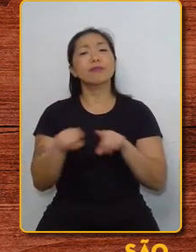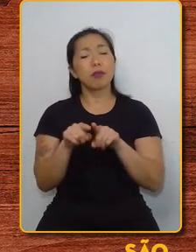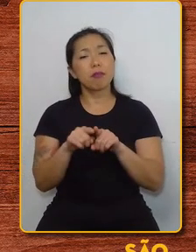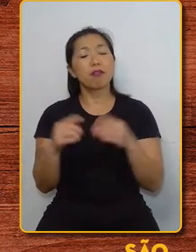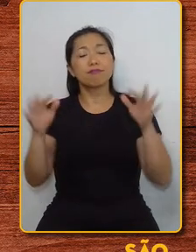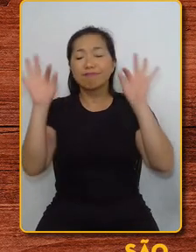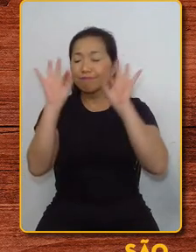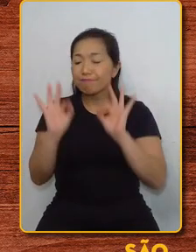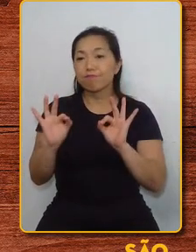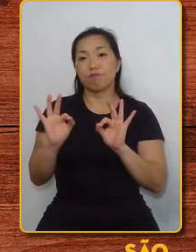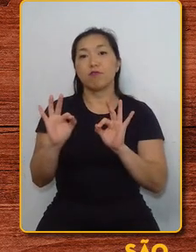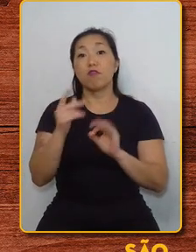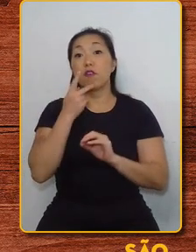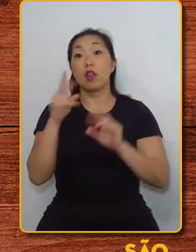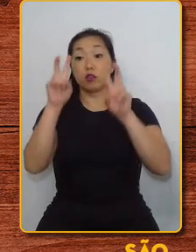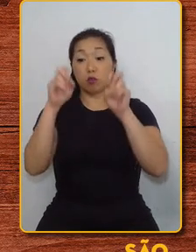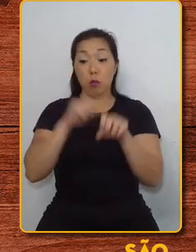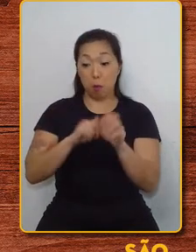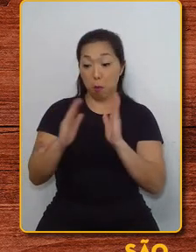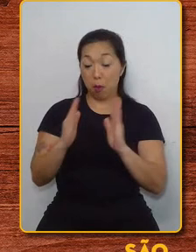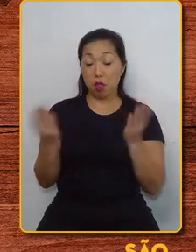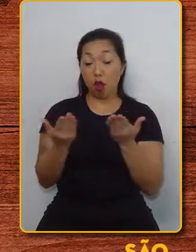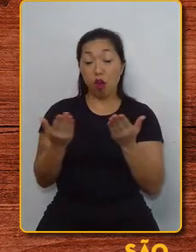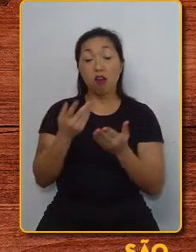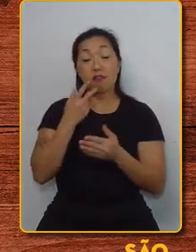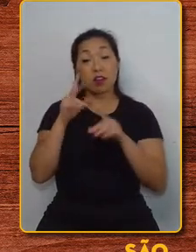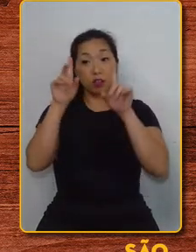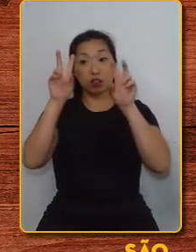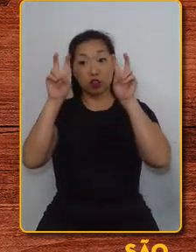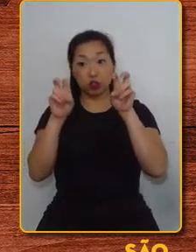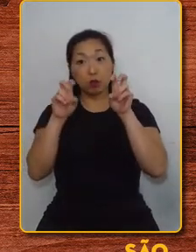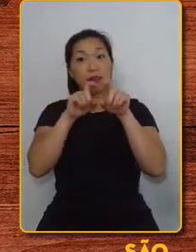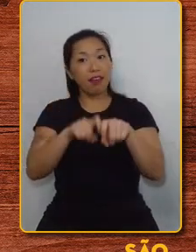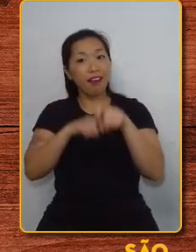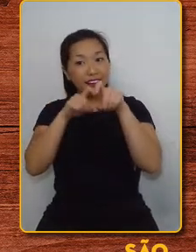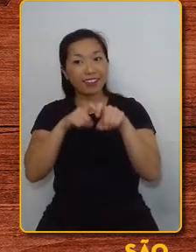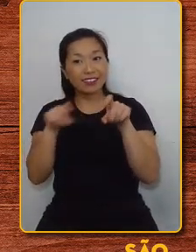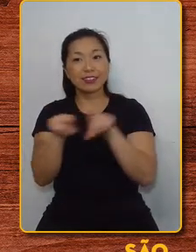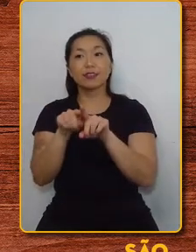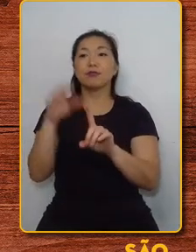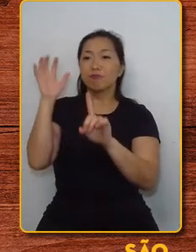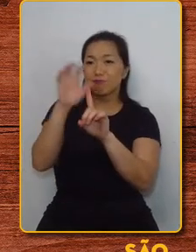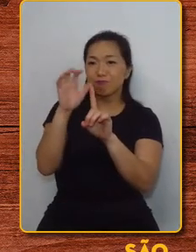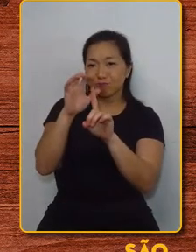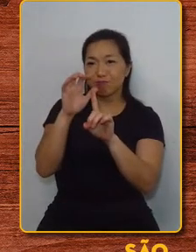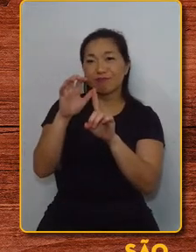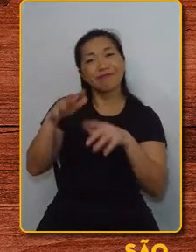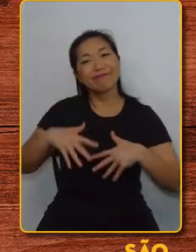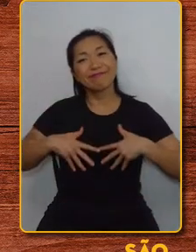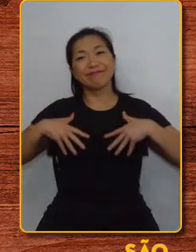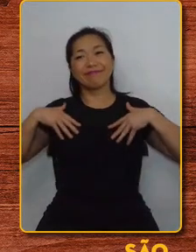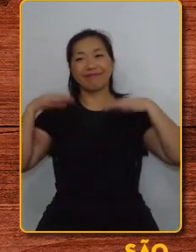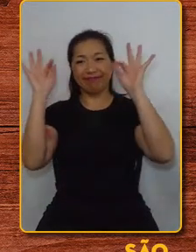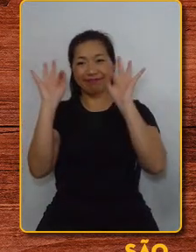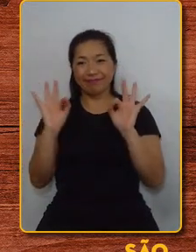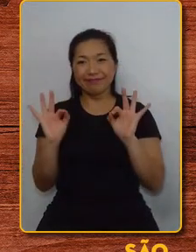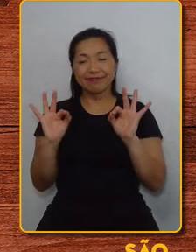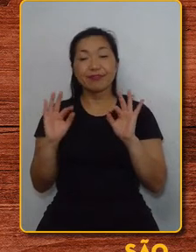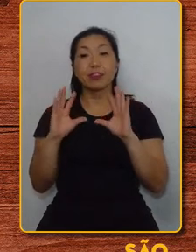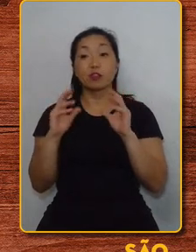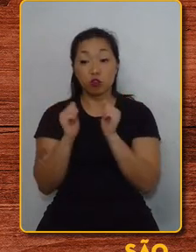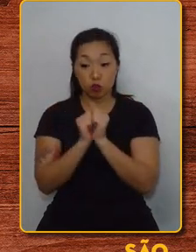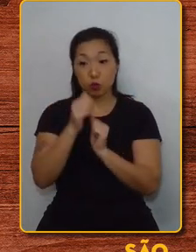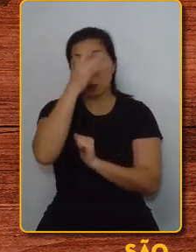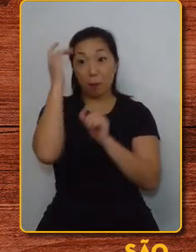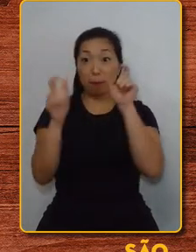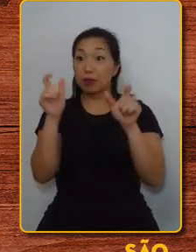agricultor influência, quando está falando assim, né? Então, alegria enorme estar aqui com tanta gente sabida, tratando um tema